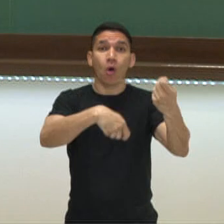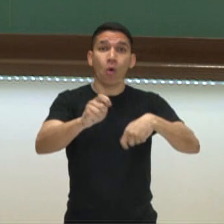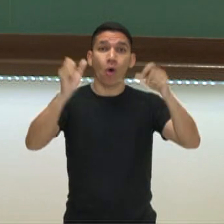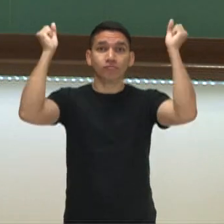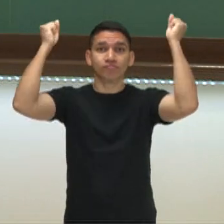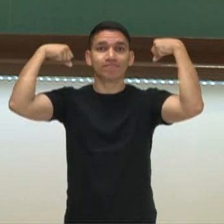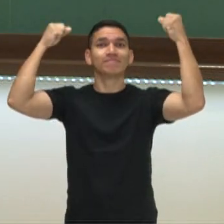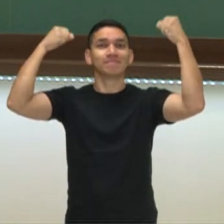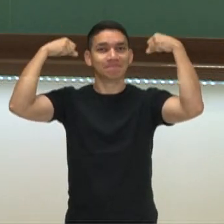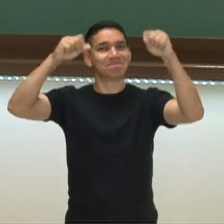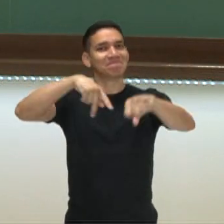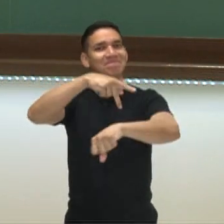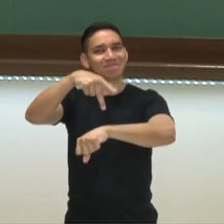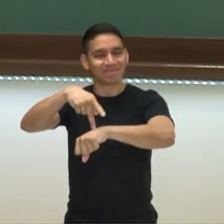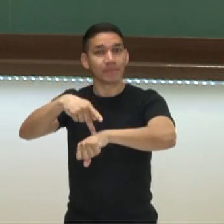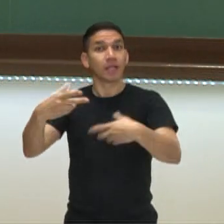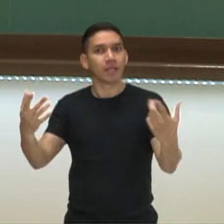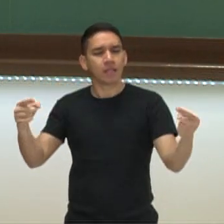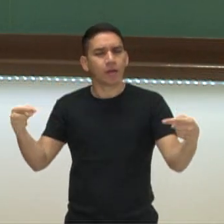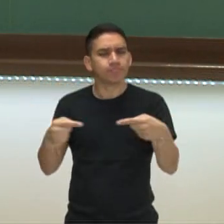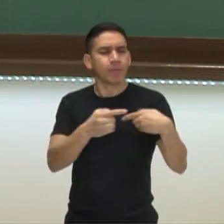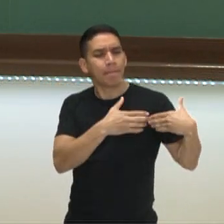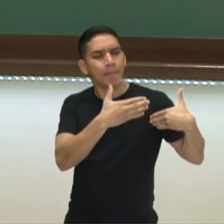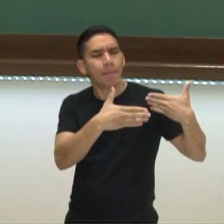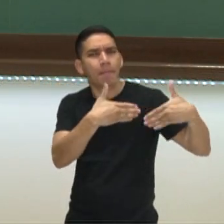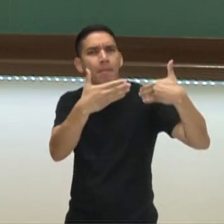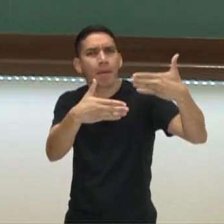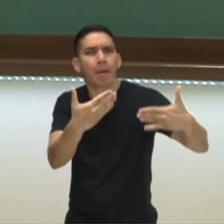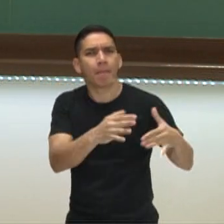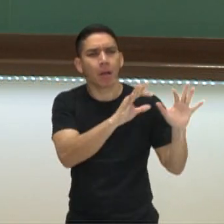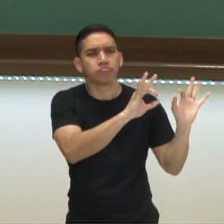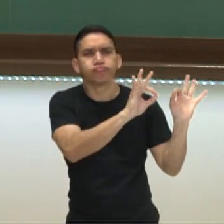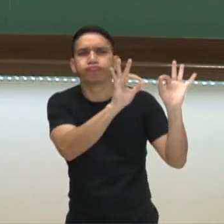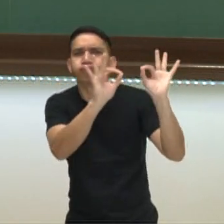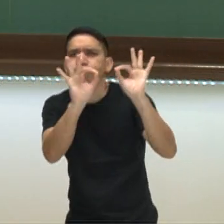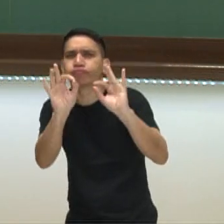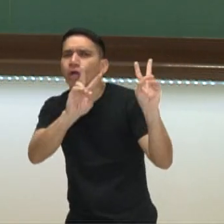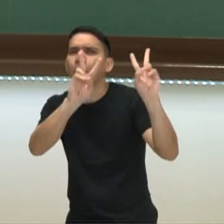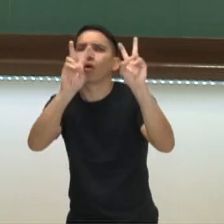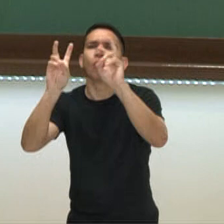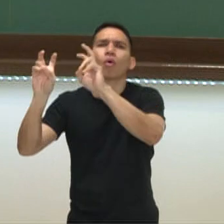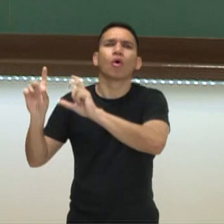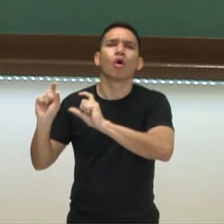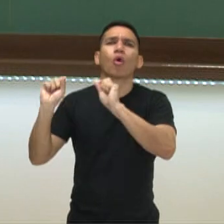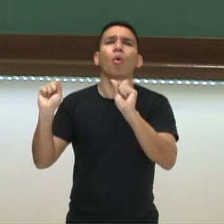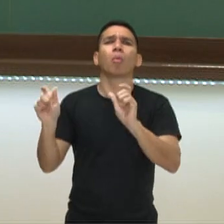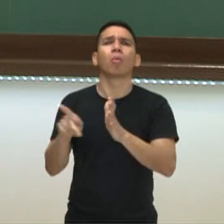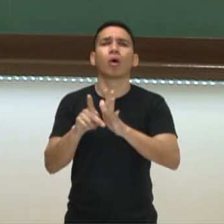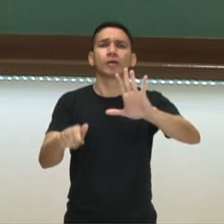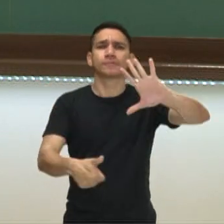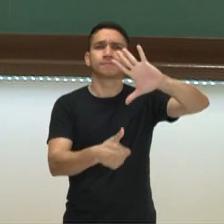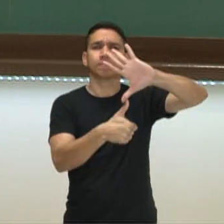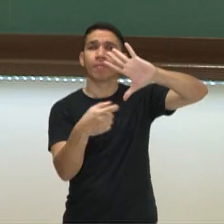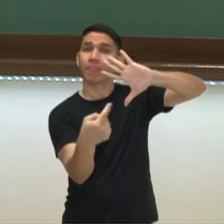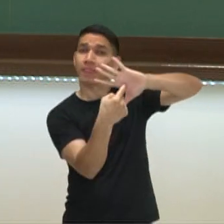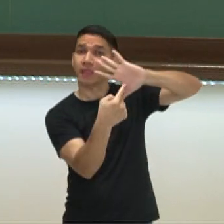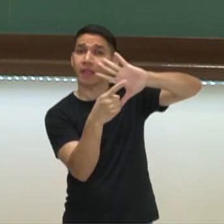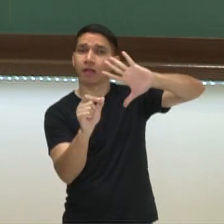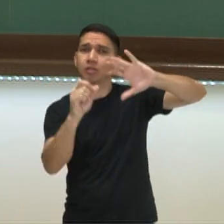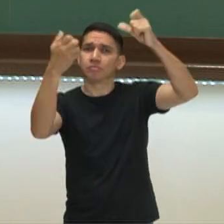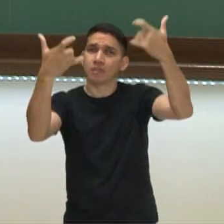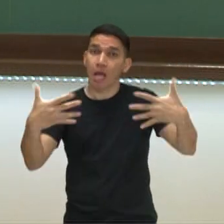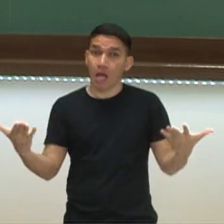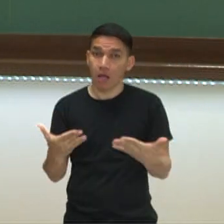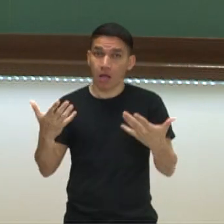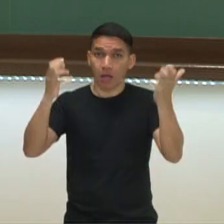mexicana. Então, de acordo com a sequência de aulas sobre a América do Norte, nós vamos falar então sobre o México e a sua economia. Então